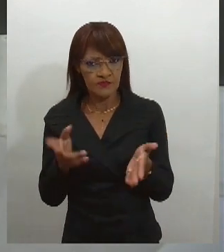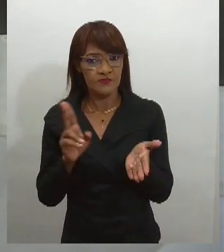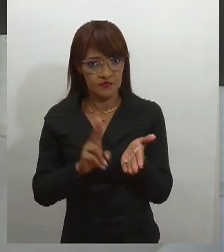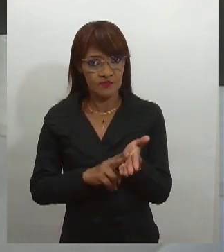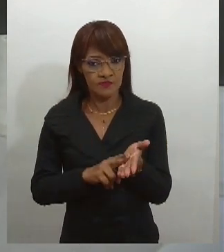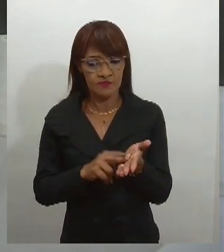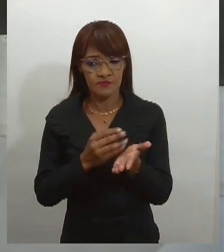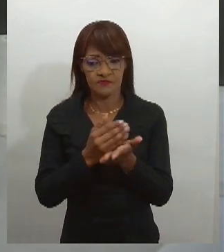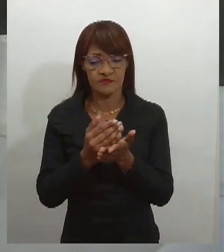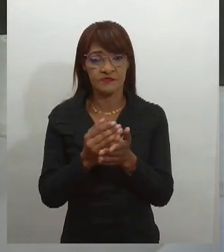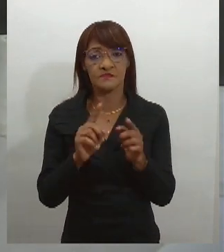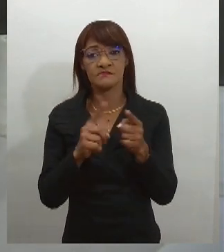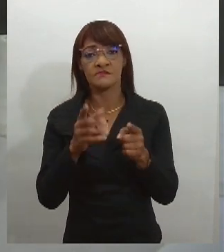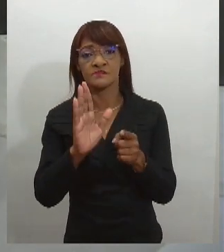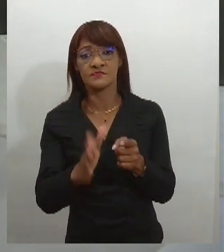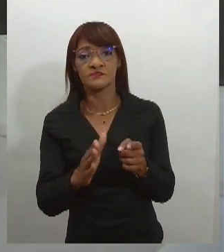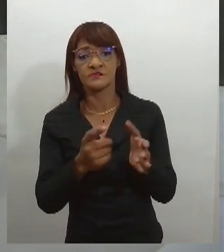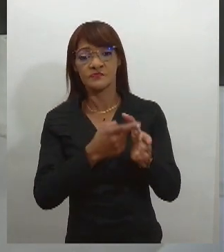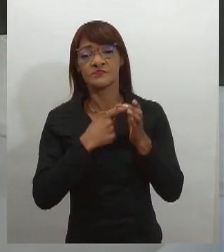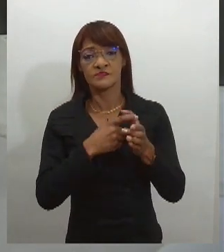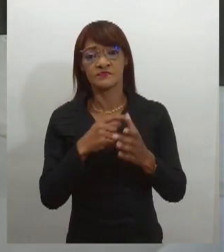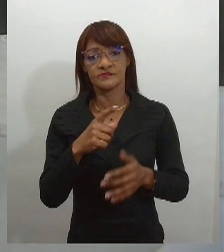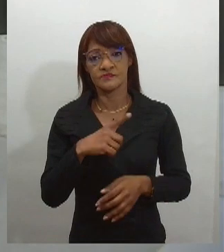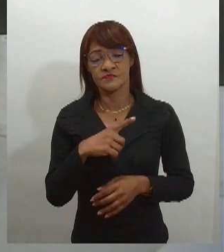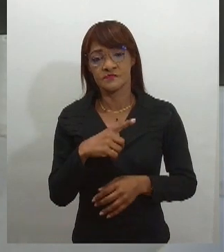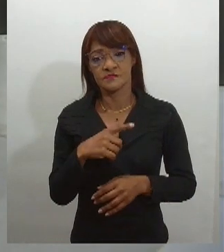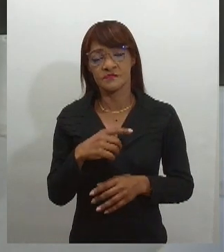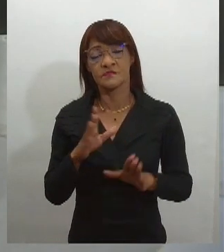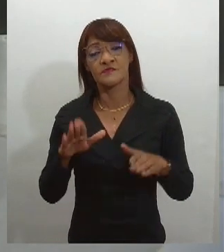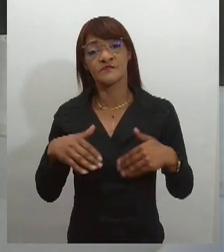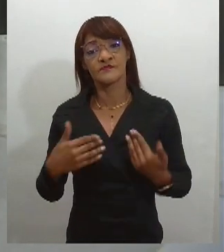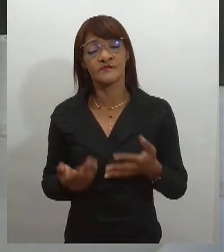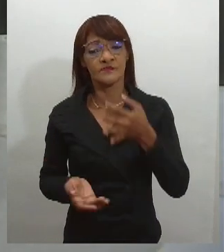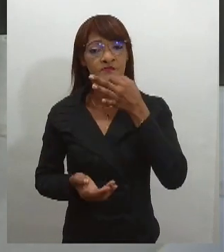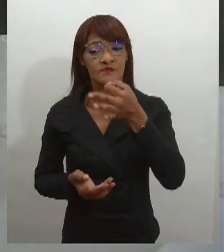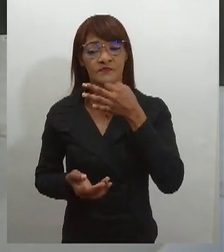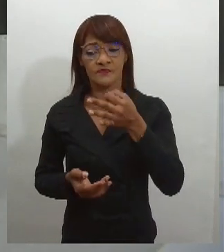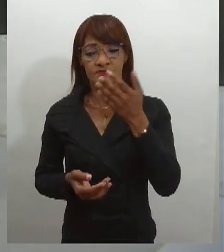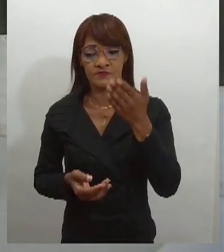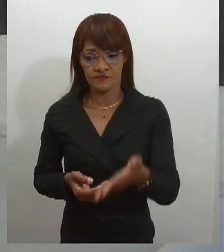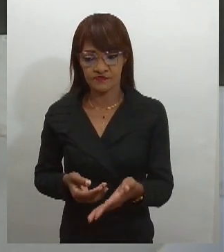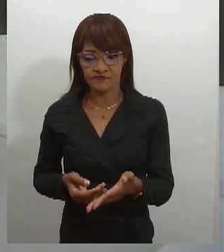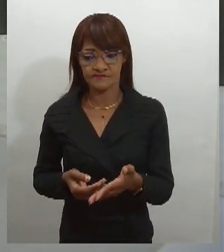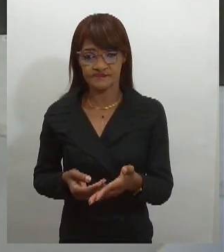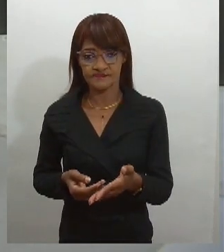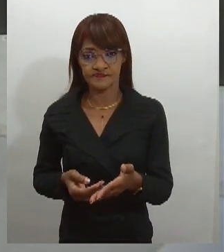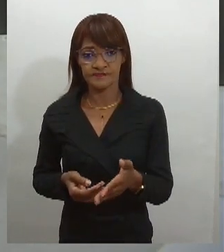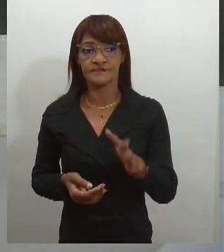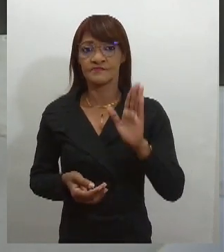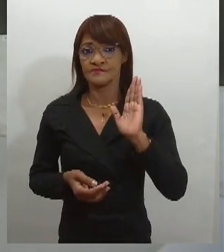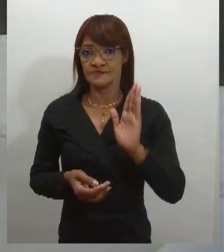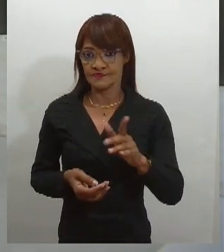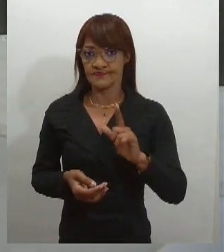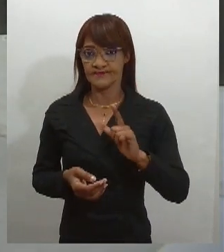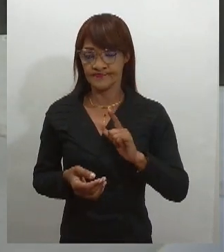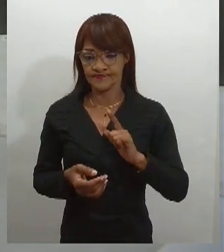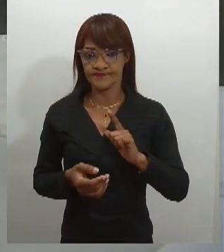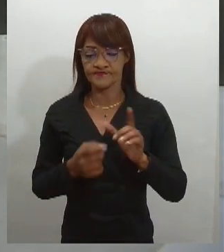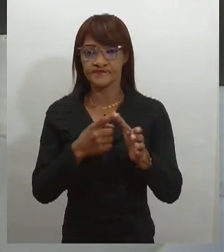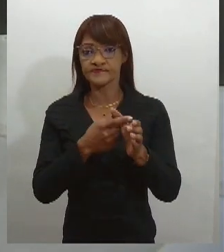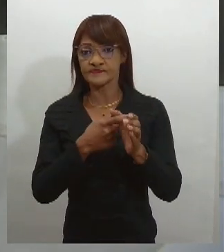dívida. Qual a sugestão que você dá? Família que já está com aquela dívida, sem conseguir pegar